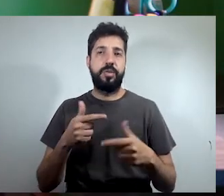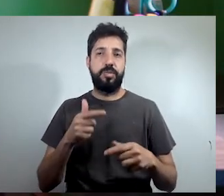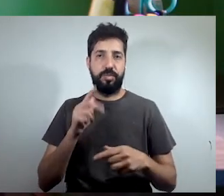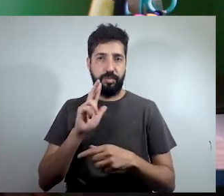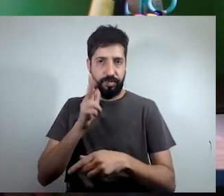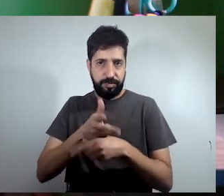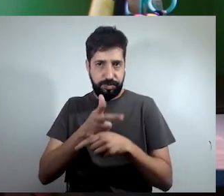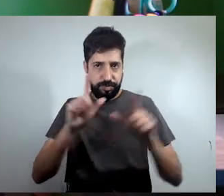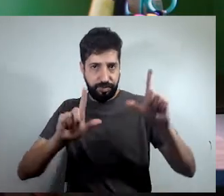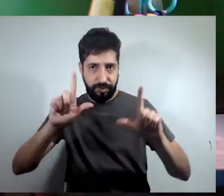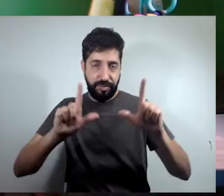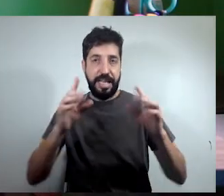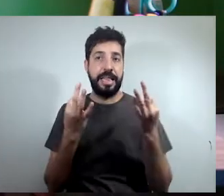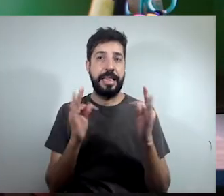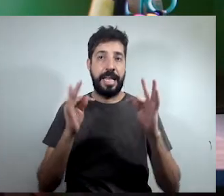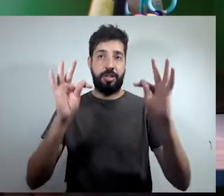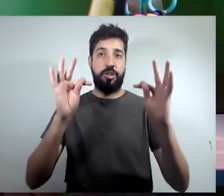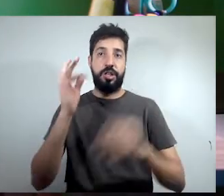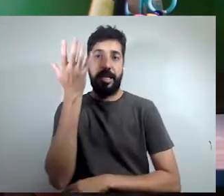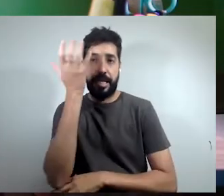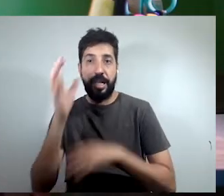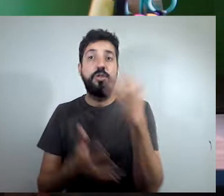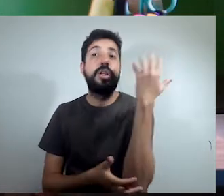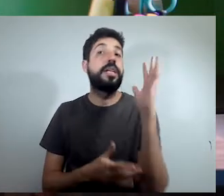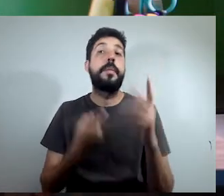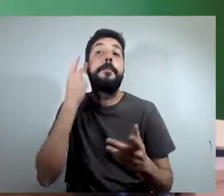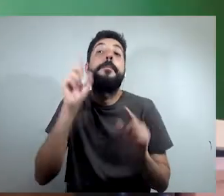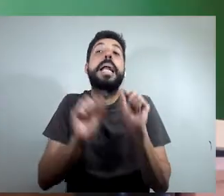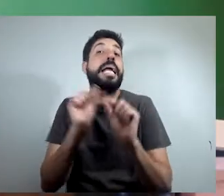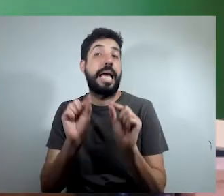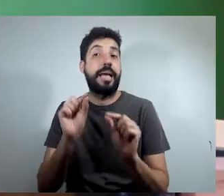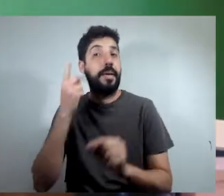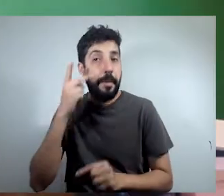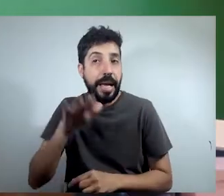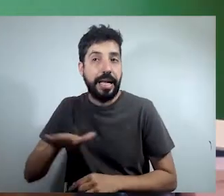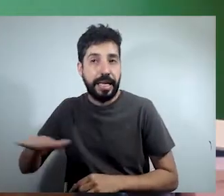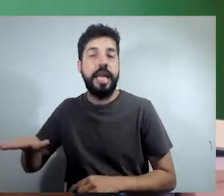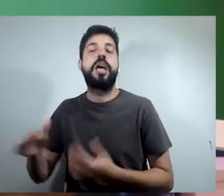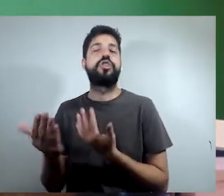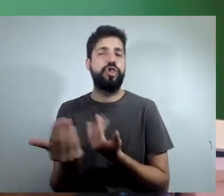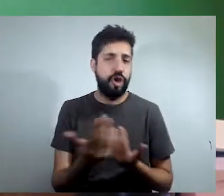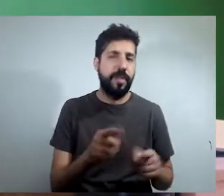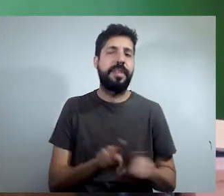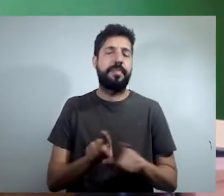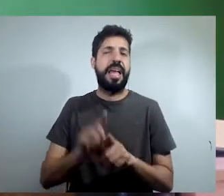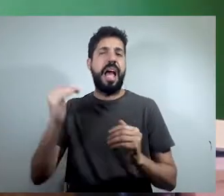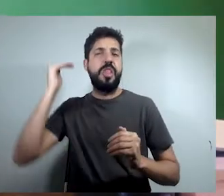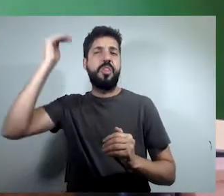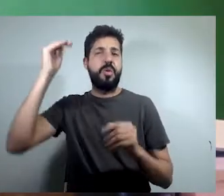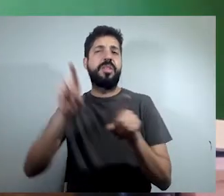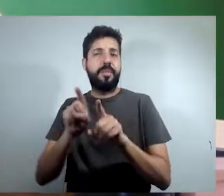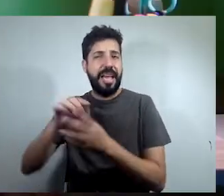audiovisual, tecnologia e natureza. Para quem? Para as crianças, também para jovens, também para adultos, também